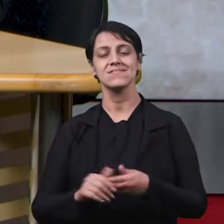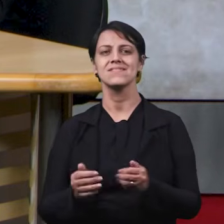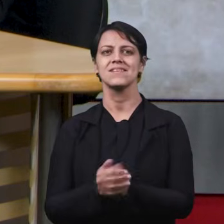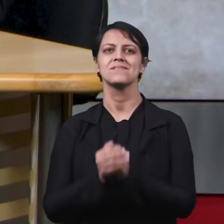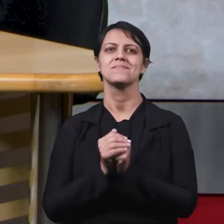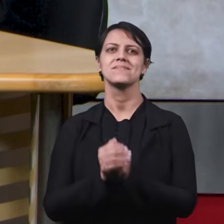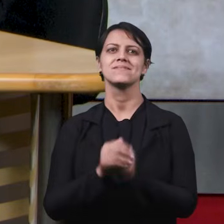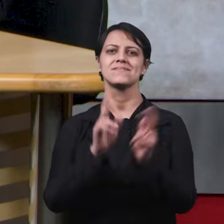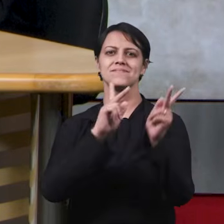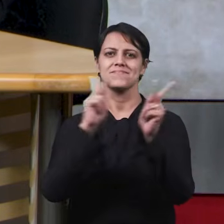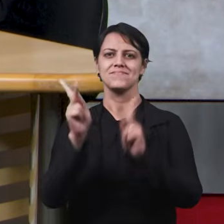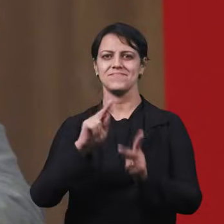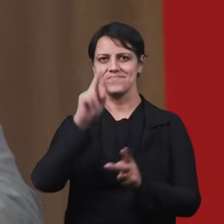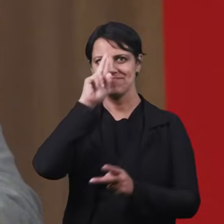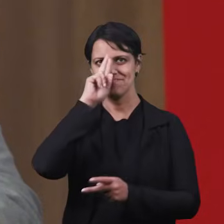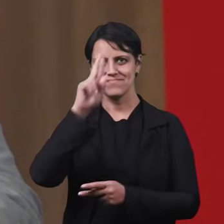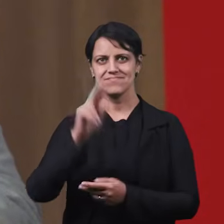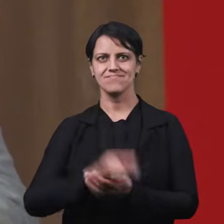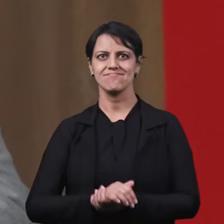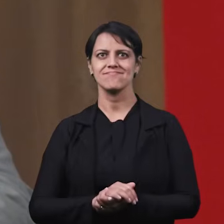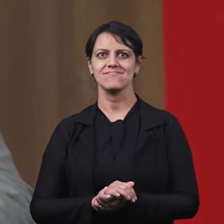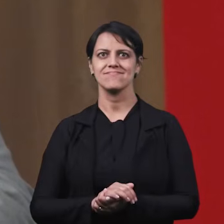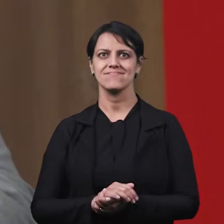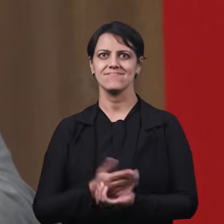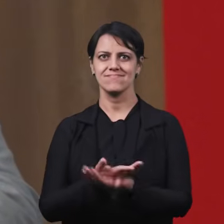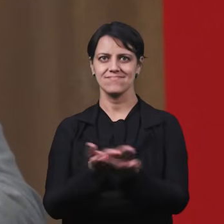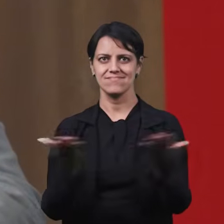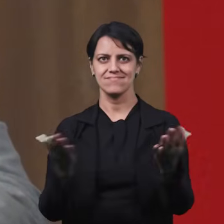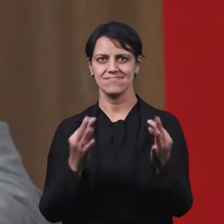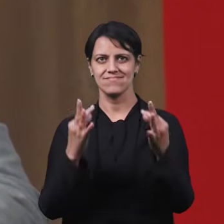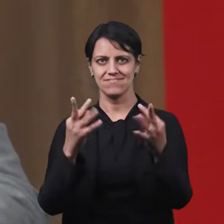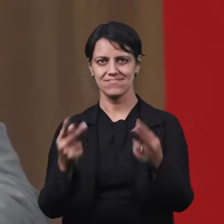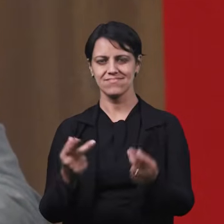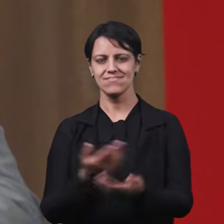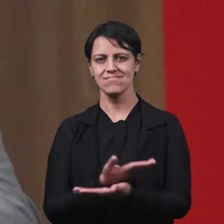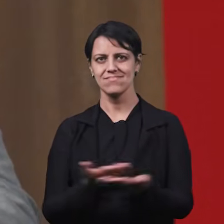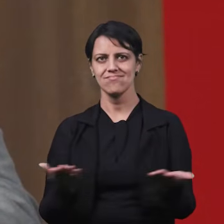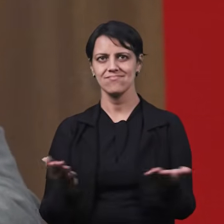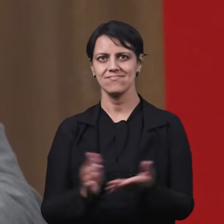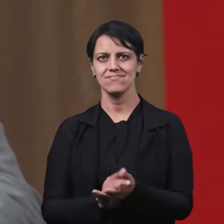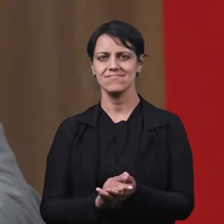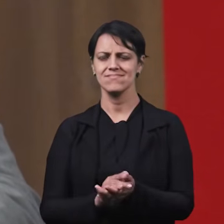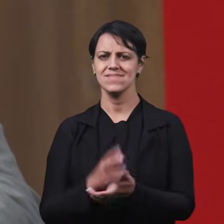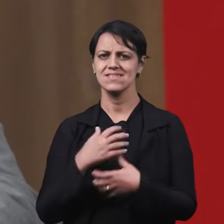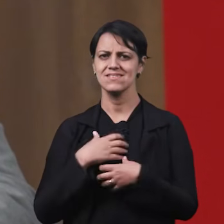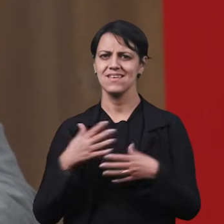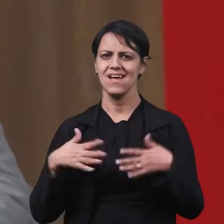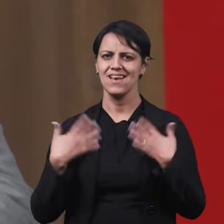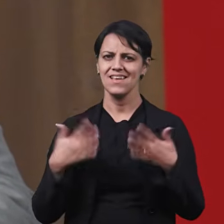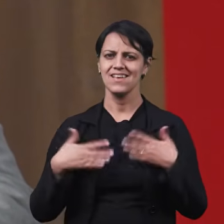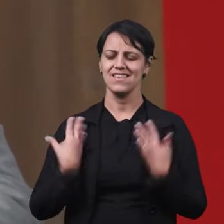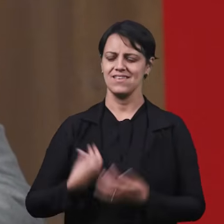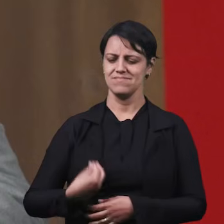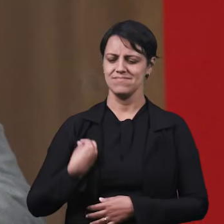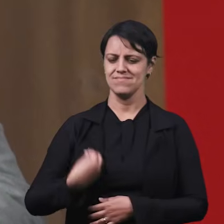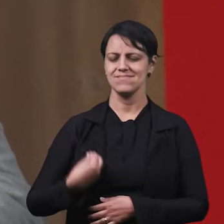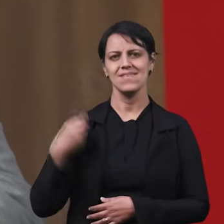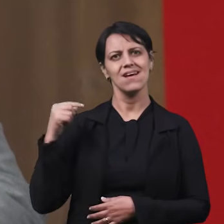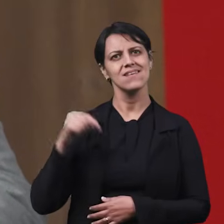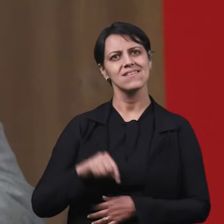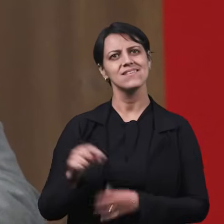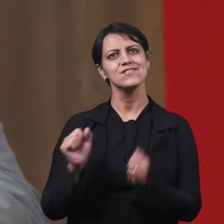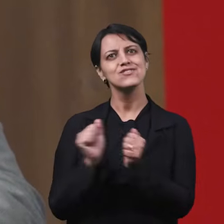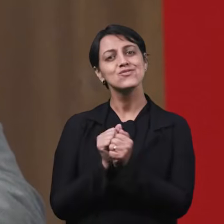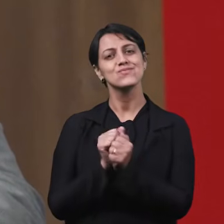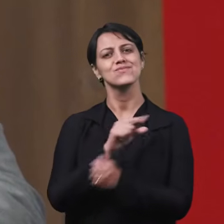do Senhor, pastor Wallace, pastor João, os irmãos todos. É uma alegria estar aqui com